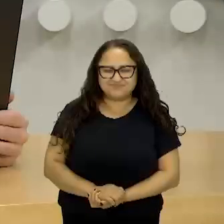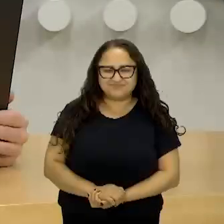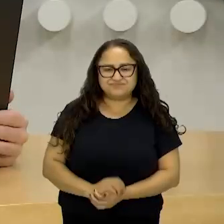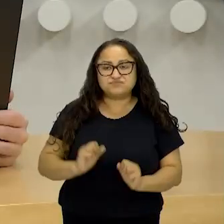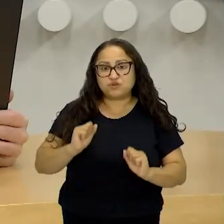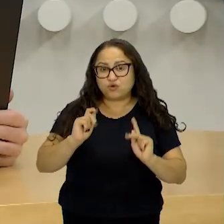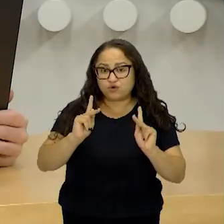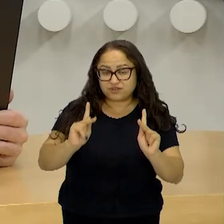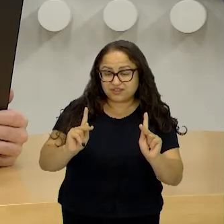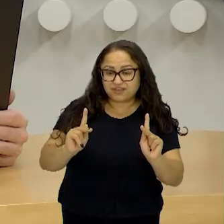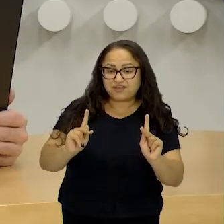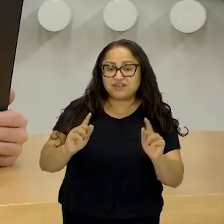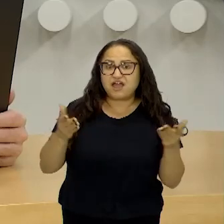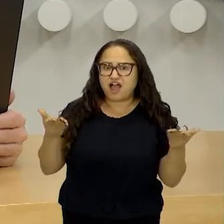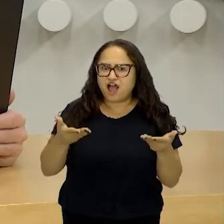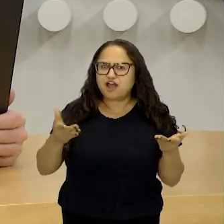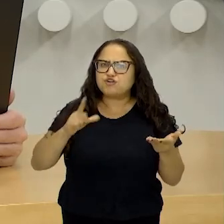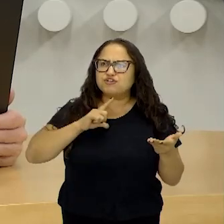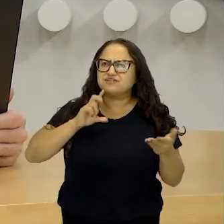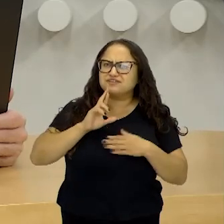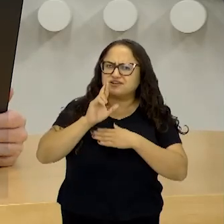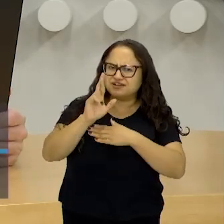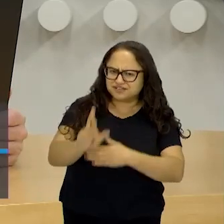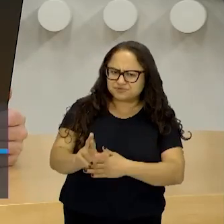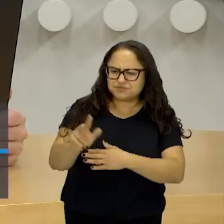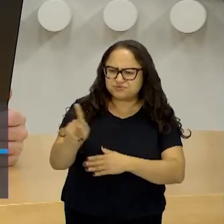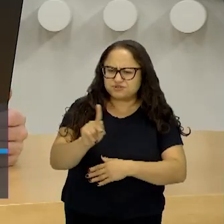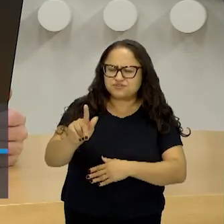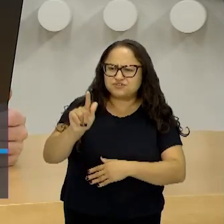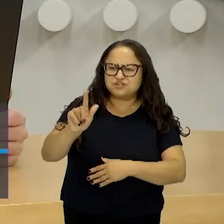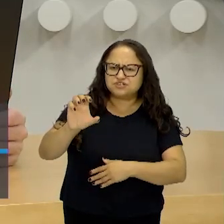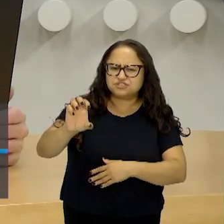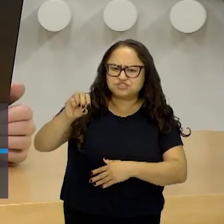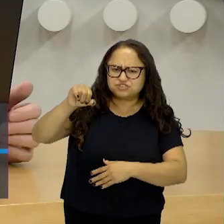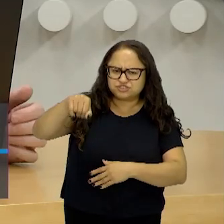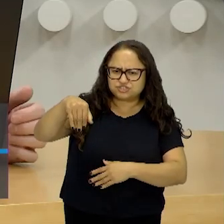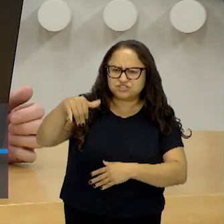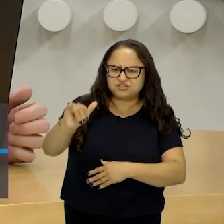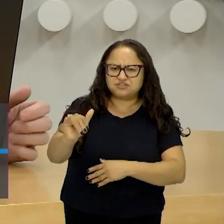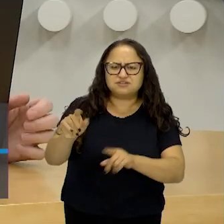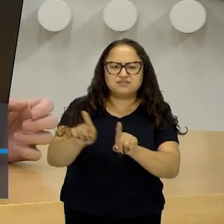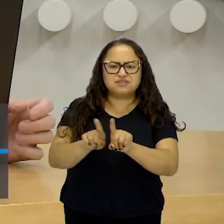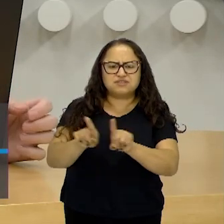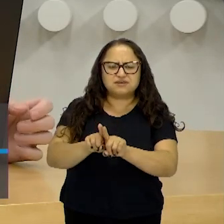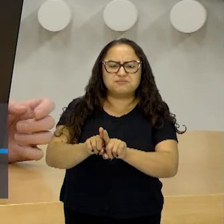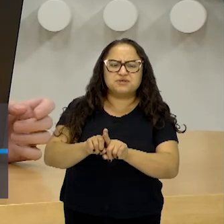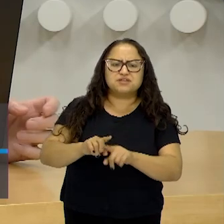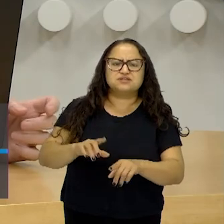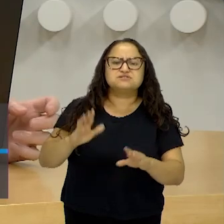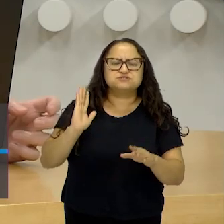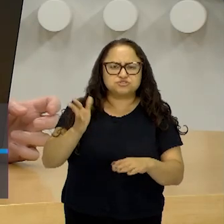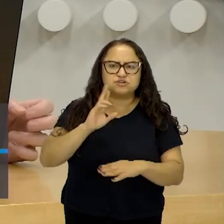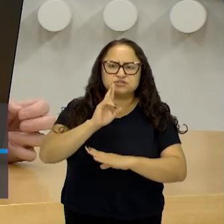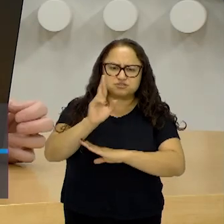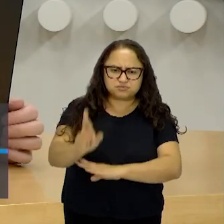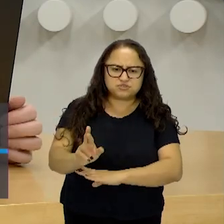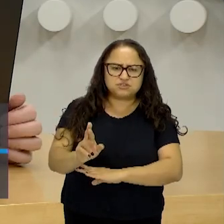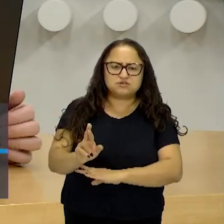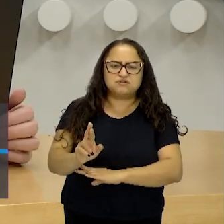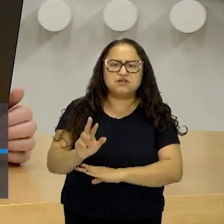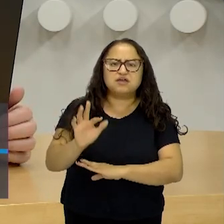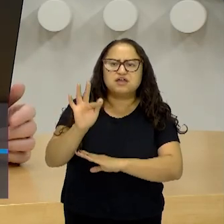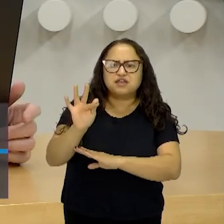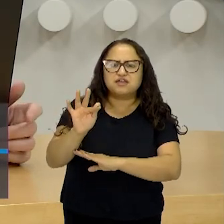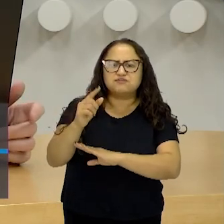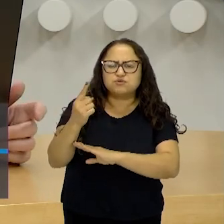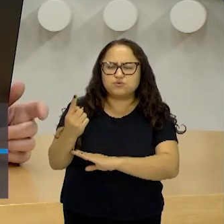Ok, vamos lá, João. Agora que subiu a resposta da Progemini e da Proflorença, mas a Progemini já respondeu para a próxima também, que ela ficou